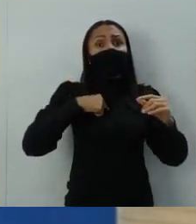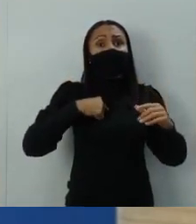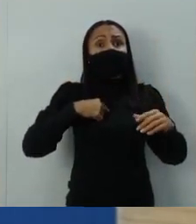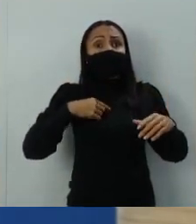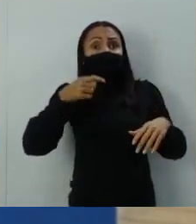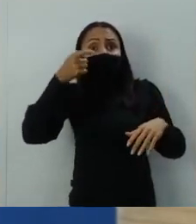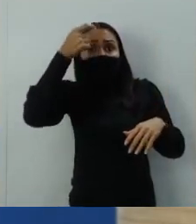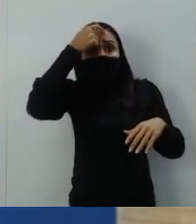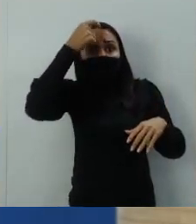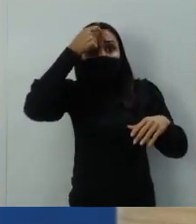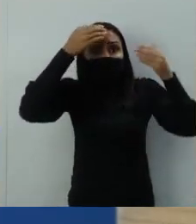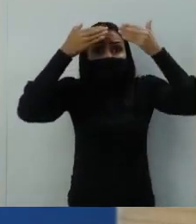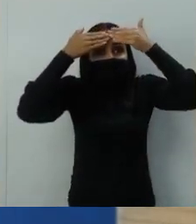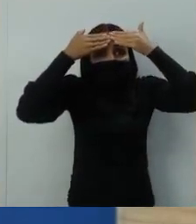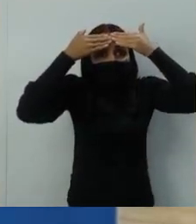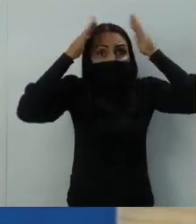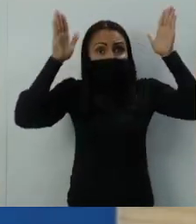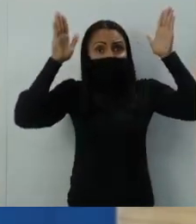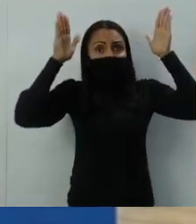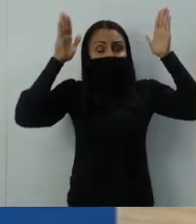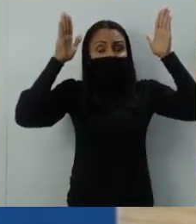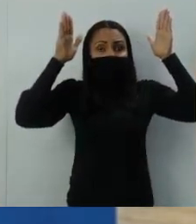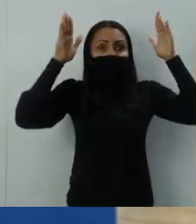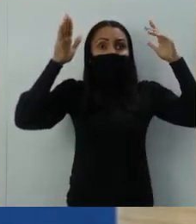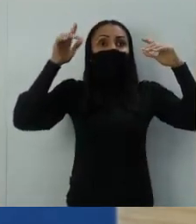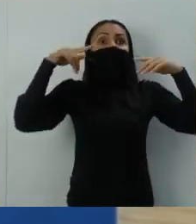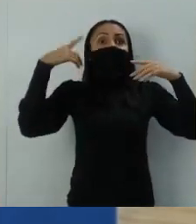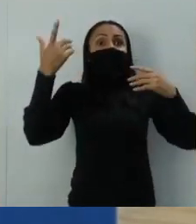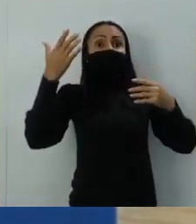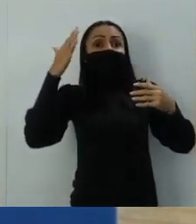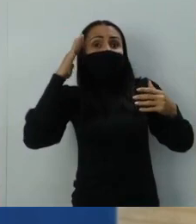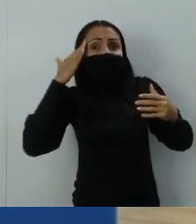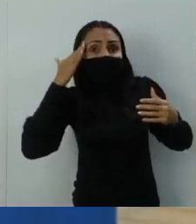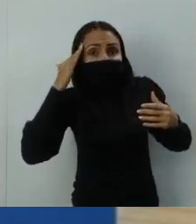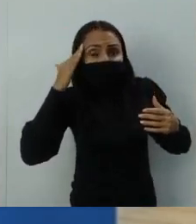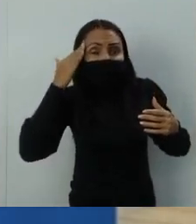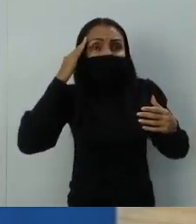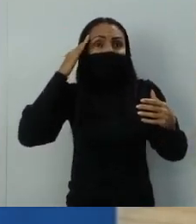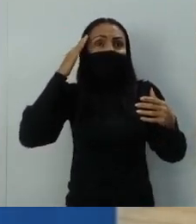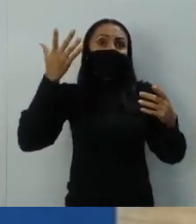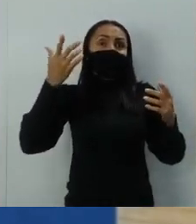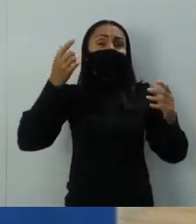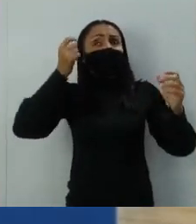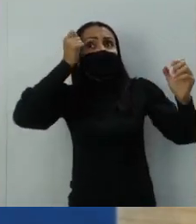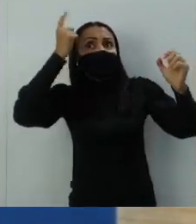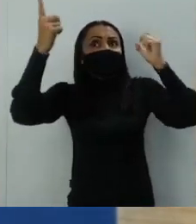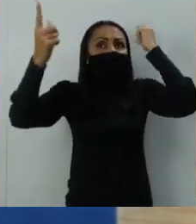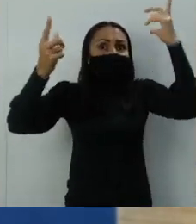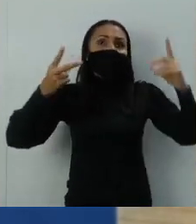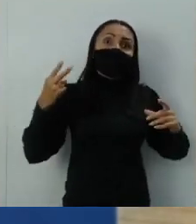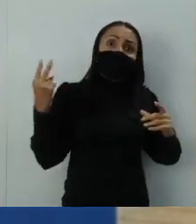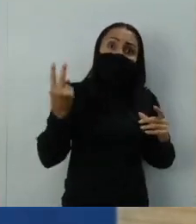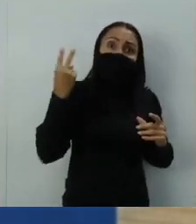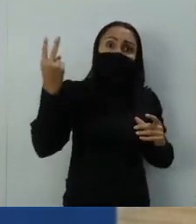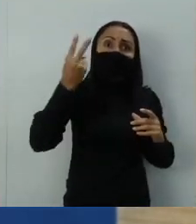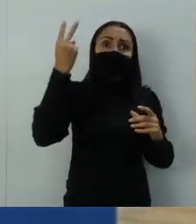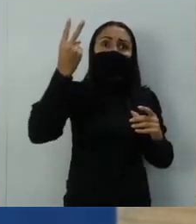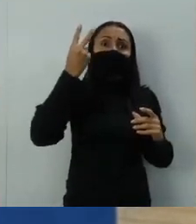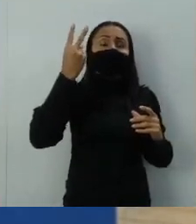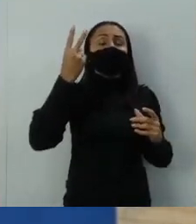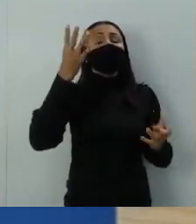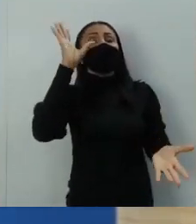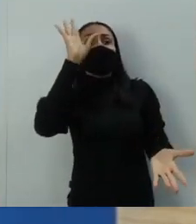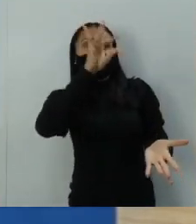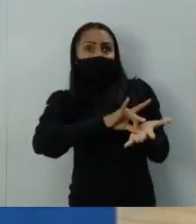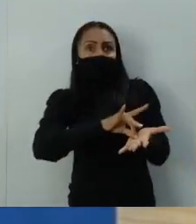a questionar e perguntar: será que isso que me trazem como ideias, valores e princípios realmente são aquilo